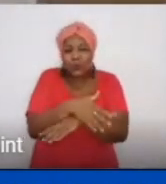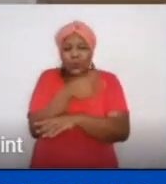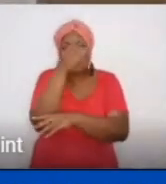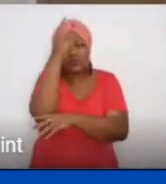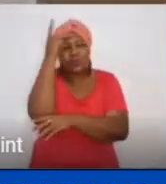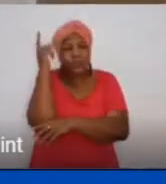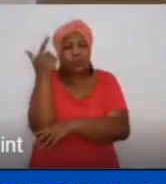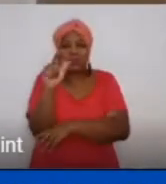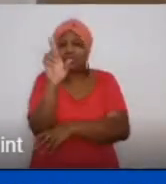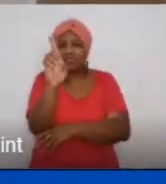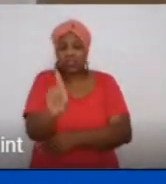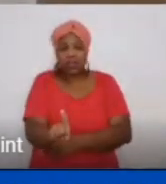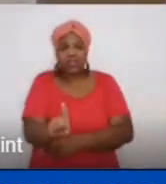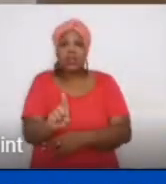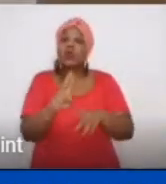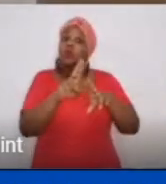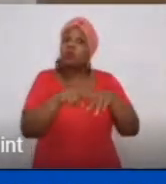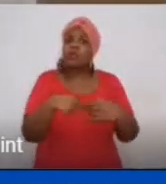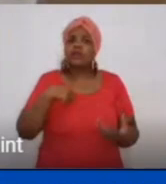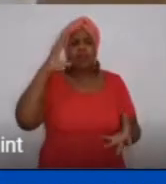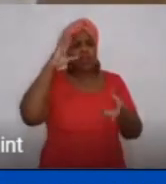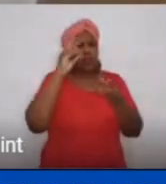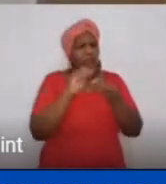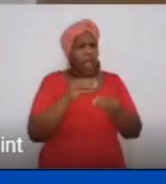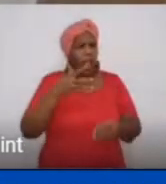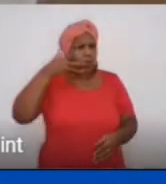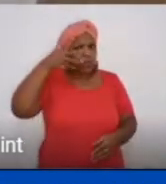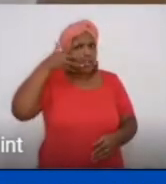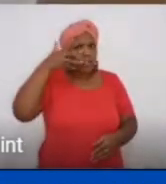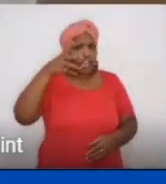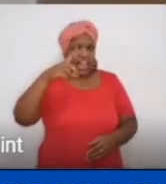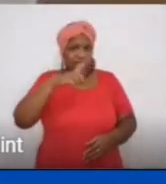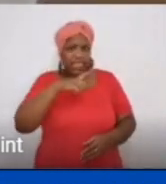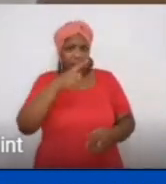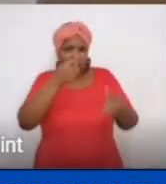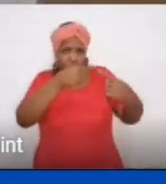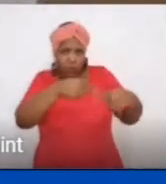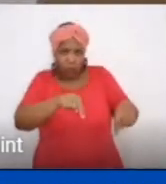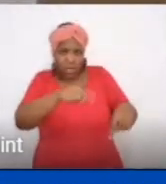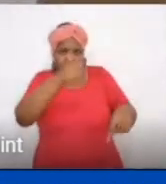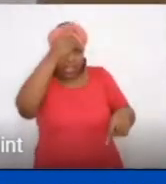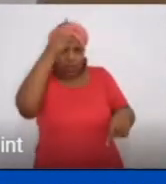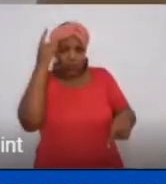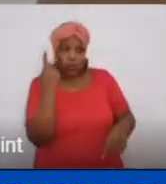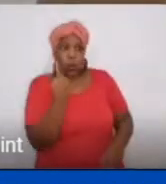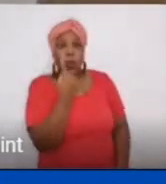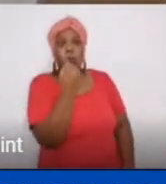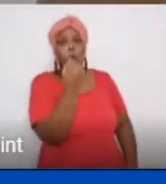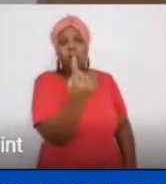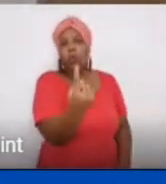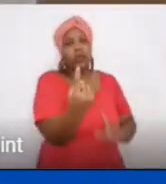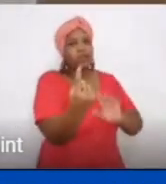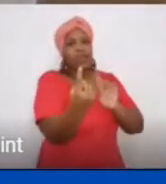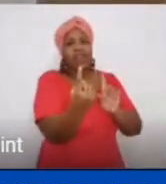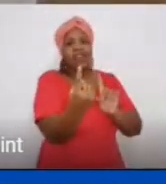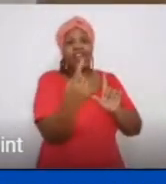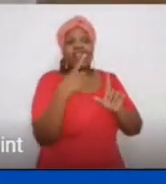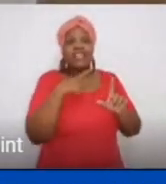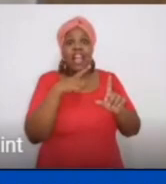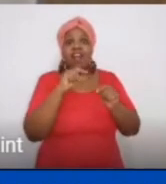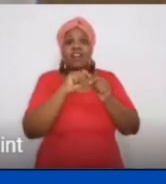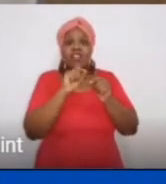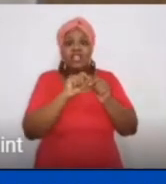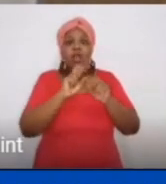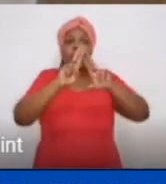a política proibicionista, ela não está afetando o indivíduo exclusivamente, né? Ela está operando